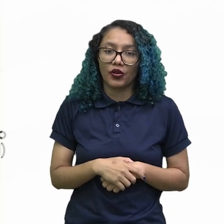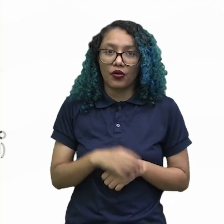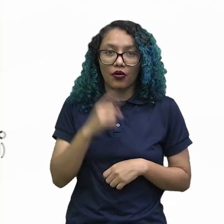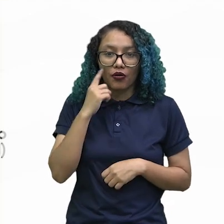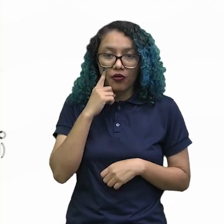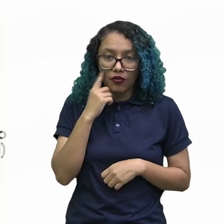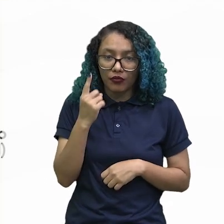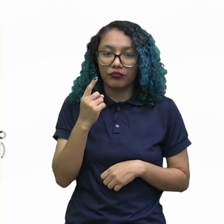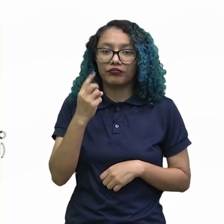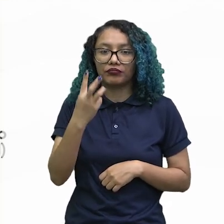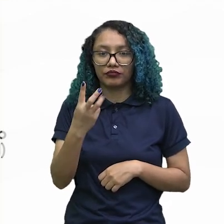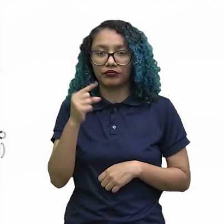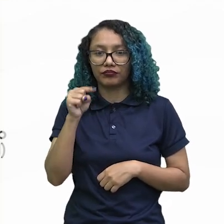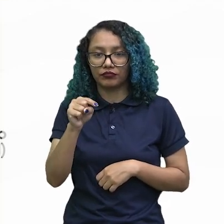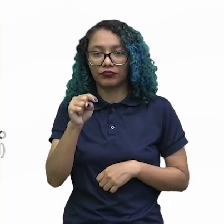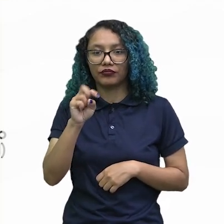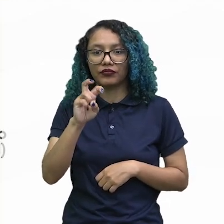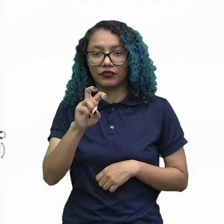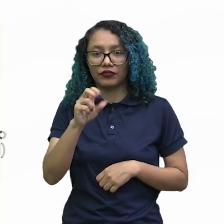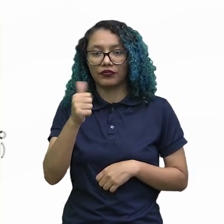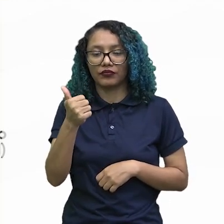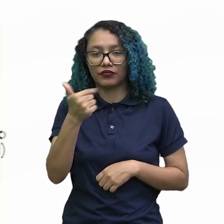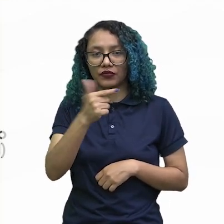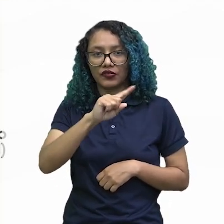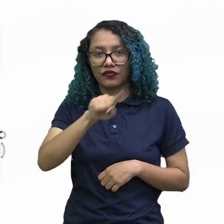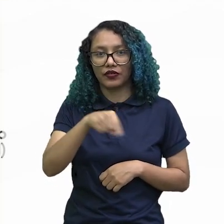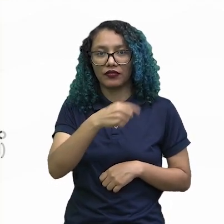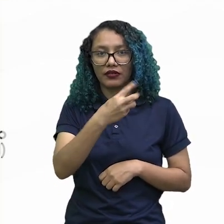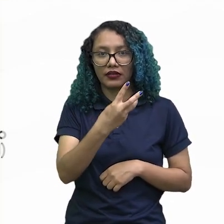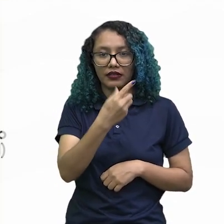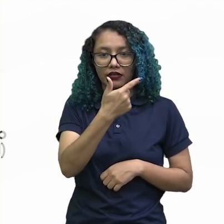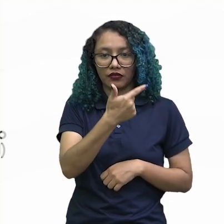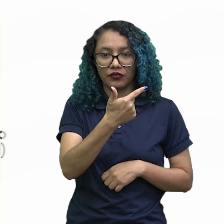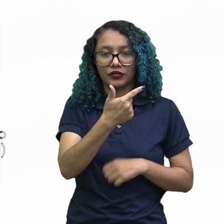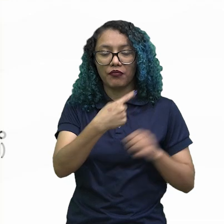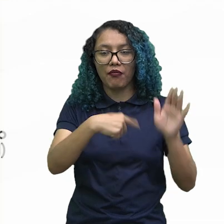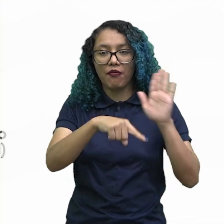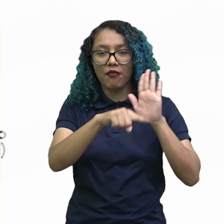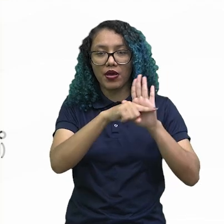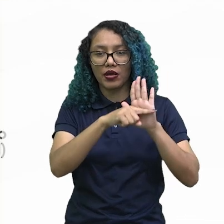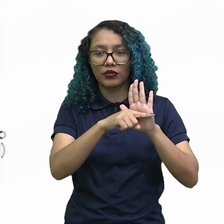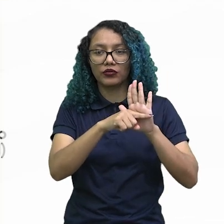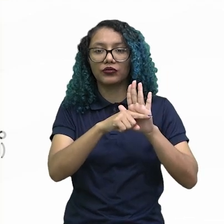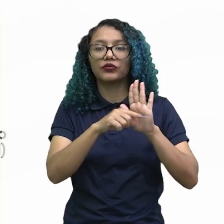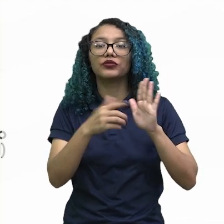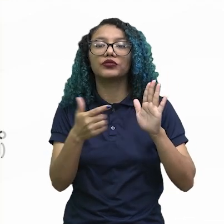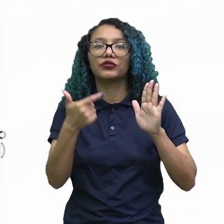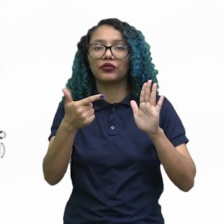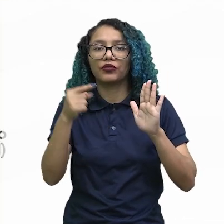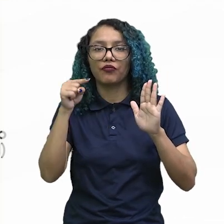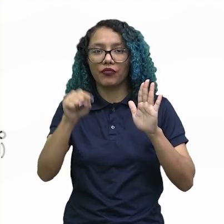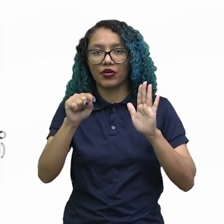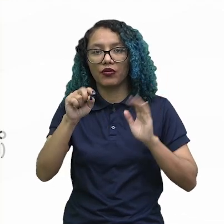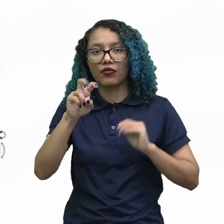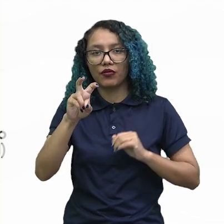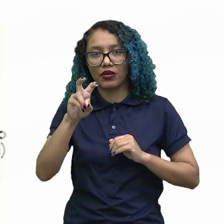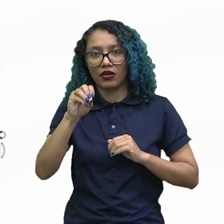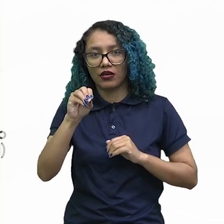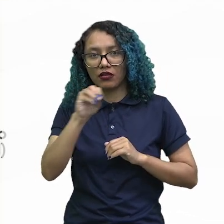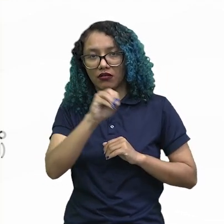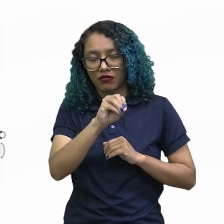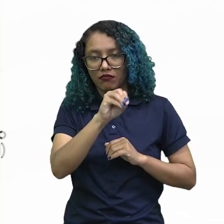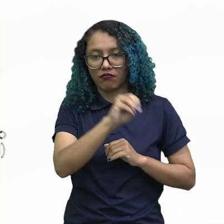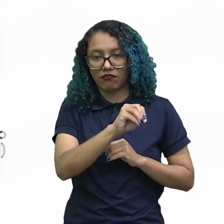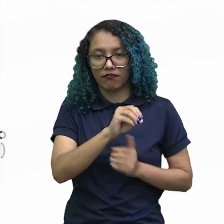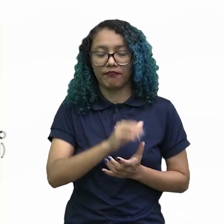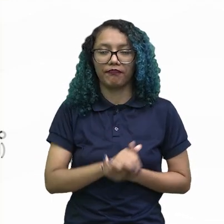3.512 e 34, né, 32, aliás, e subtrair de 2.500, ó,